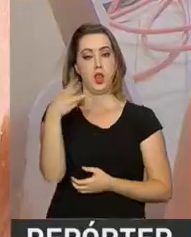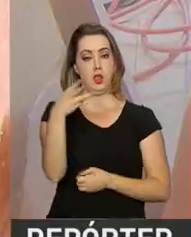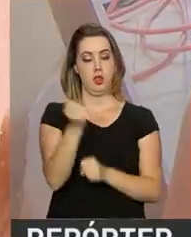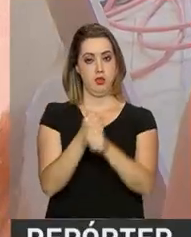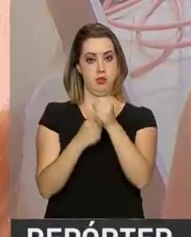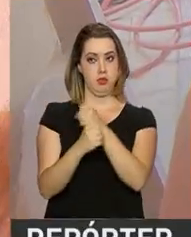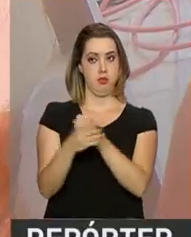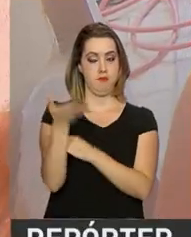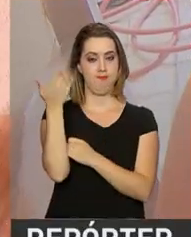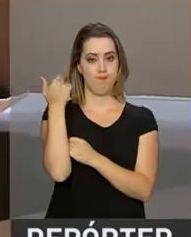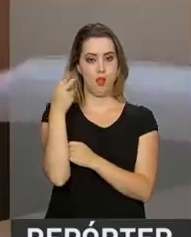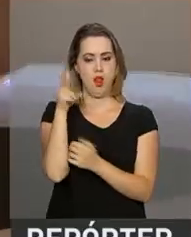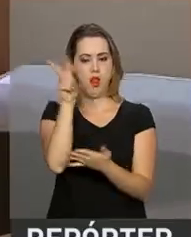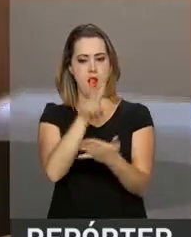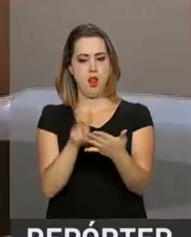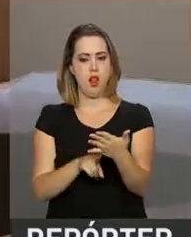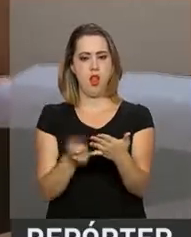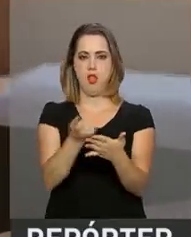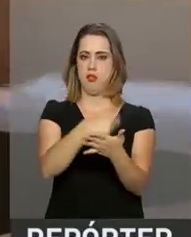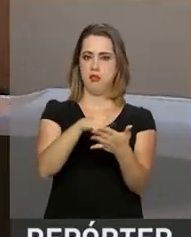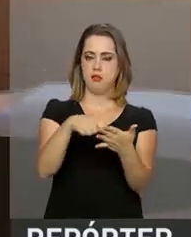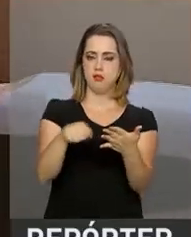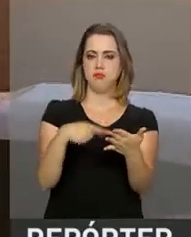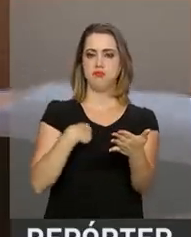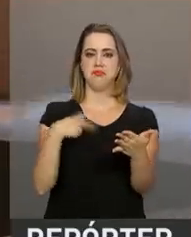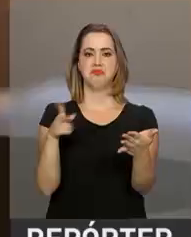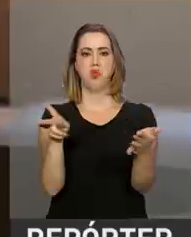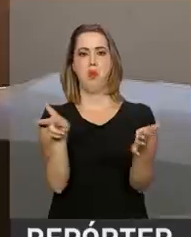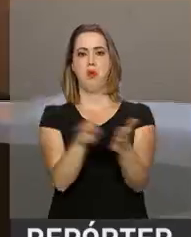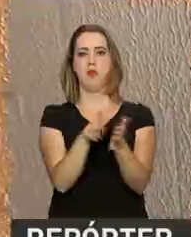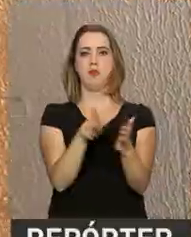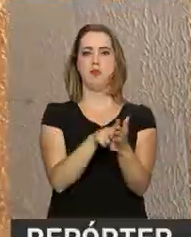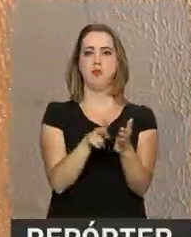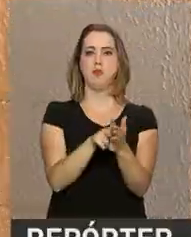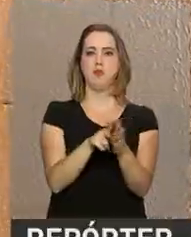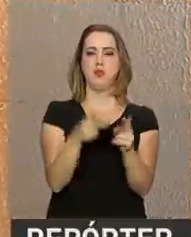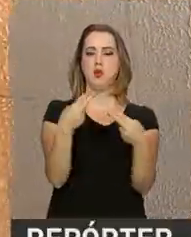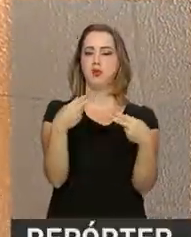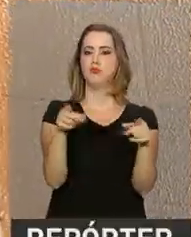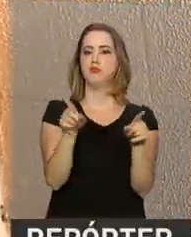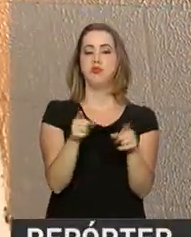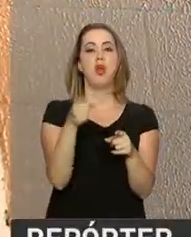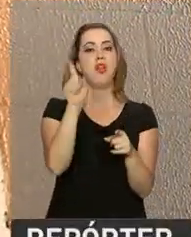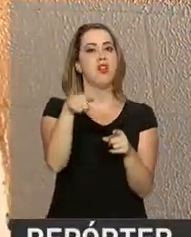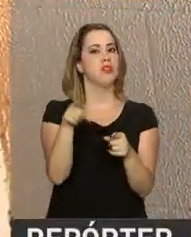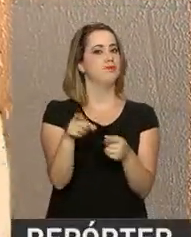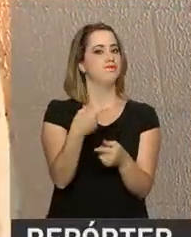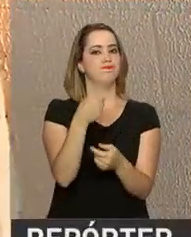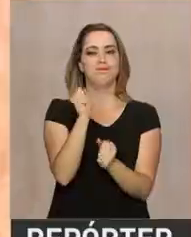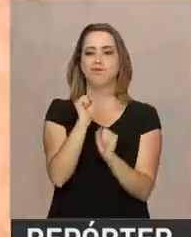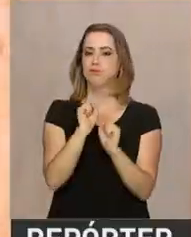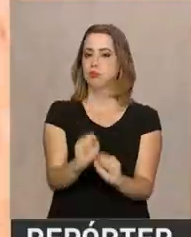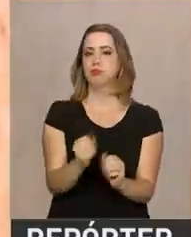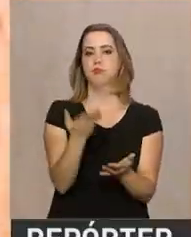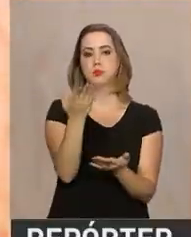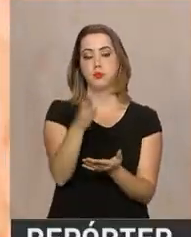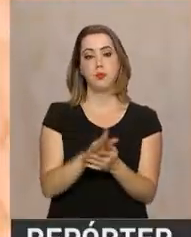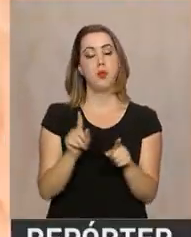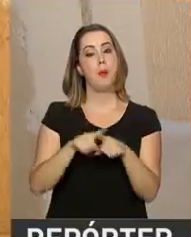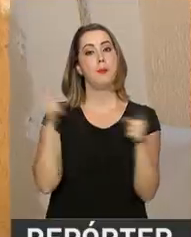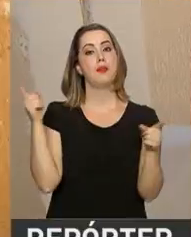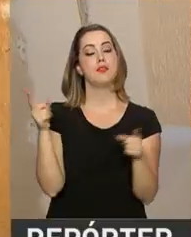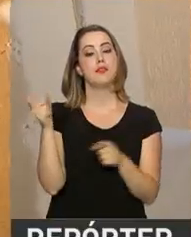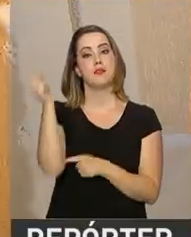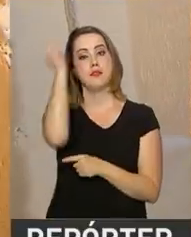anos tarefas Como ler e escrever as próprias poesias eram quase impossíveis para Érica mas as